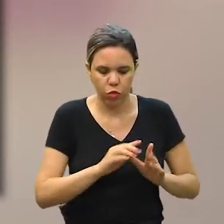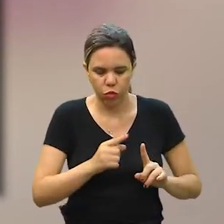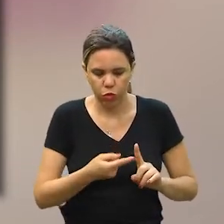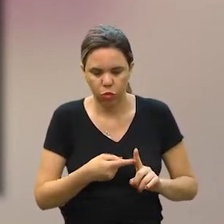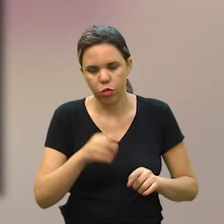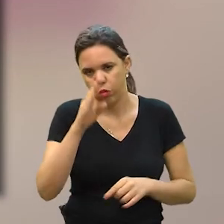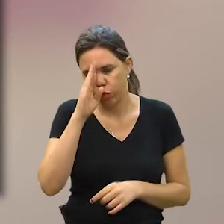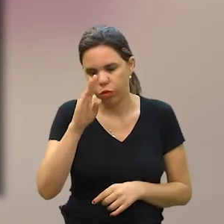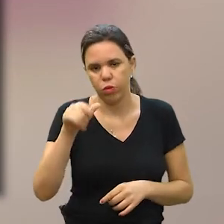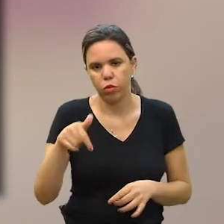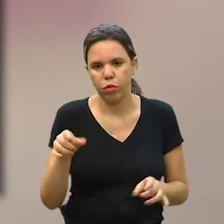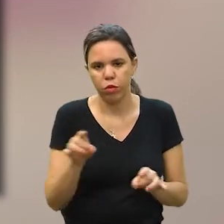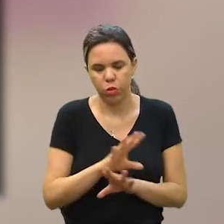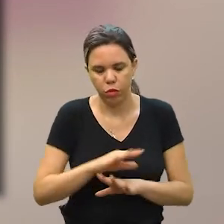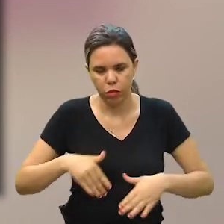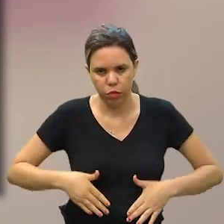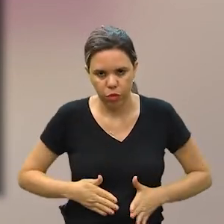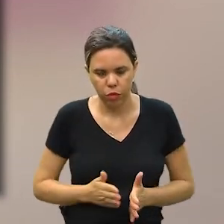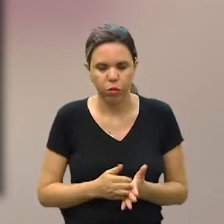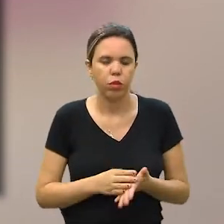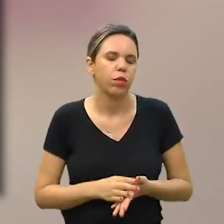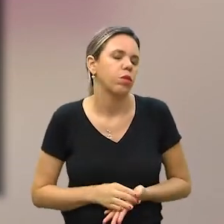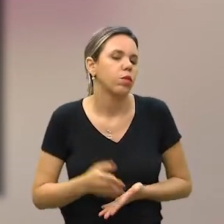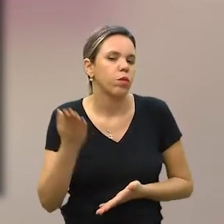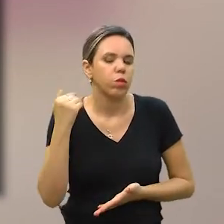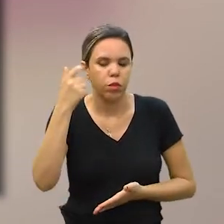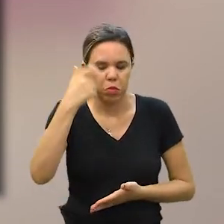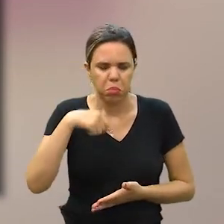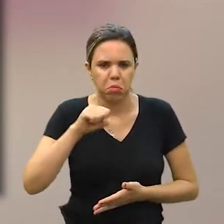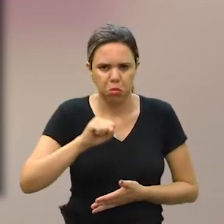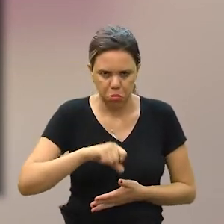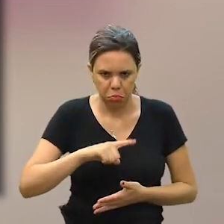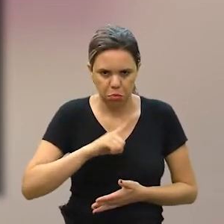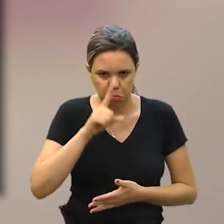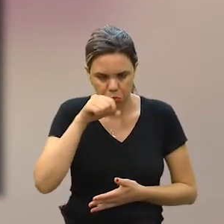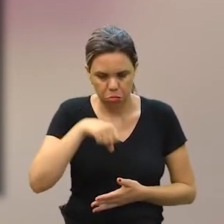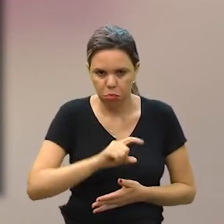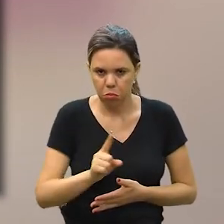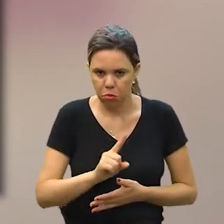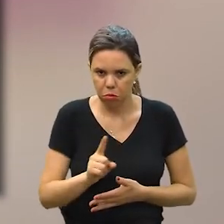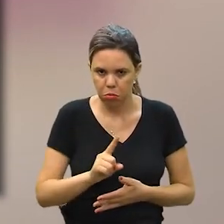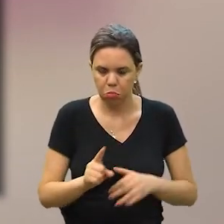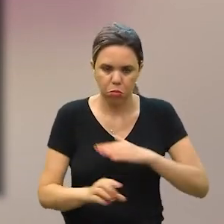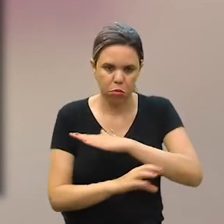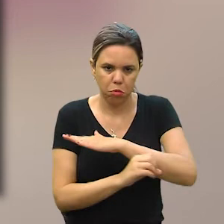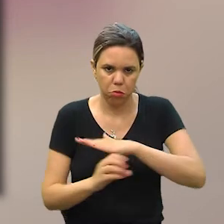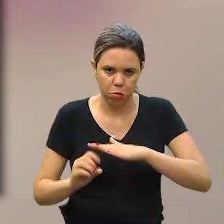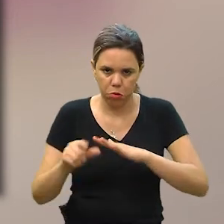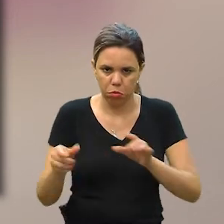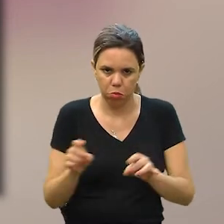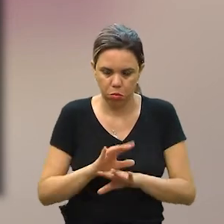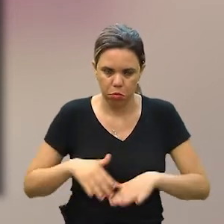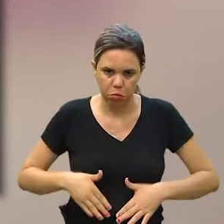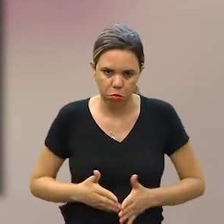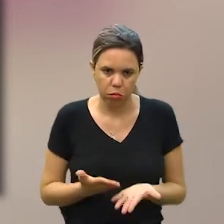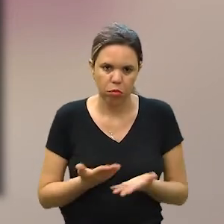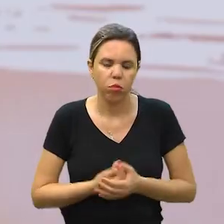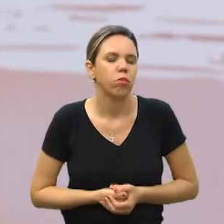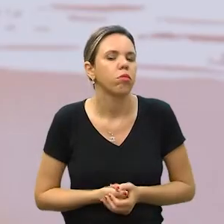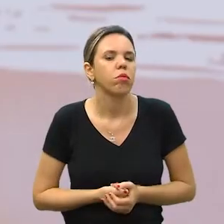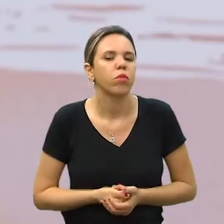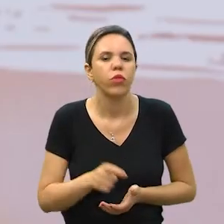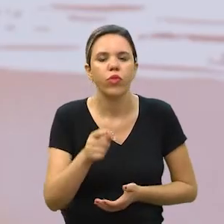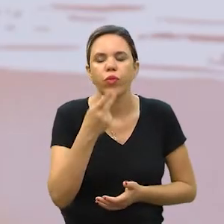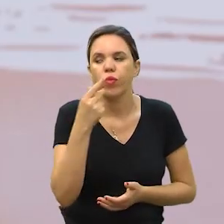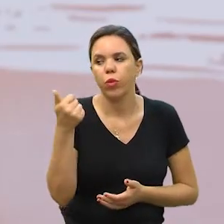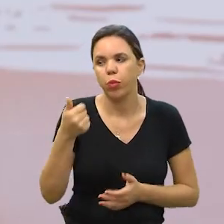pré-natal e principalmente depois do parto, para saber eu sou ou não de risco para ter uma trombose no pós-parto, né, Viviane? E a